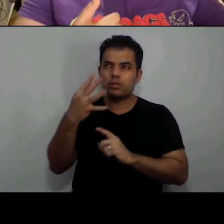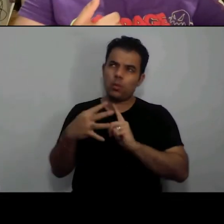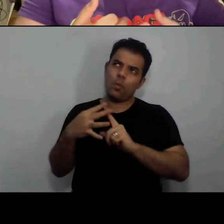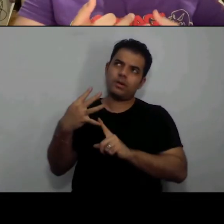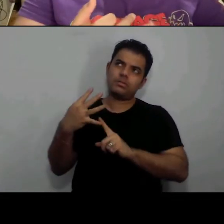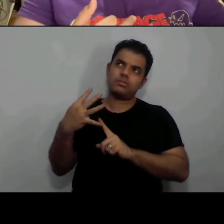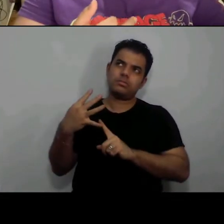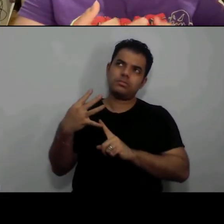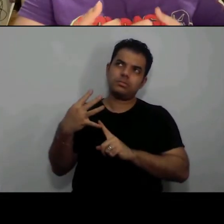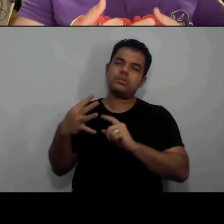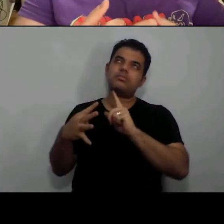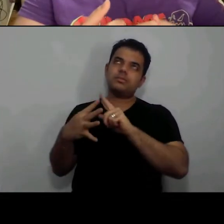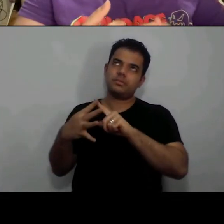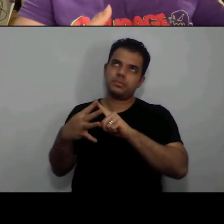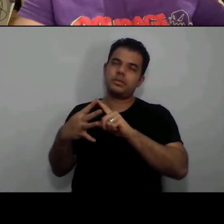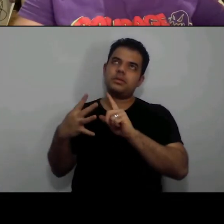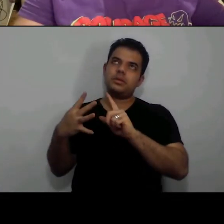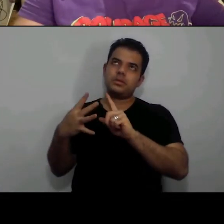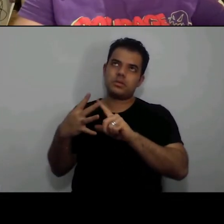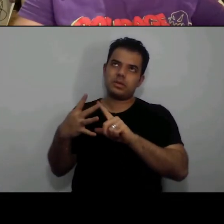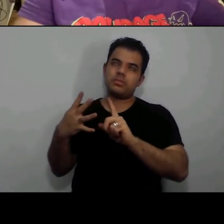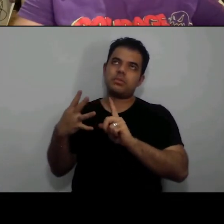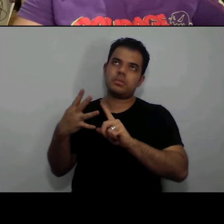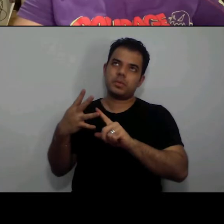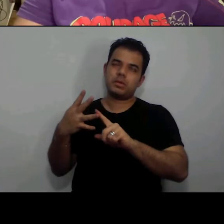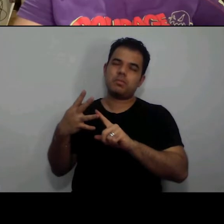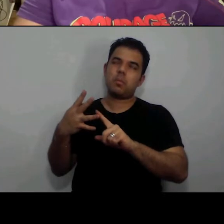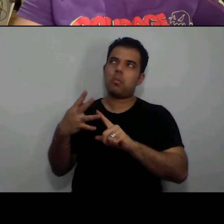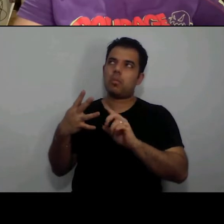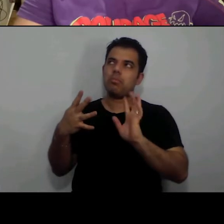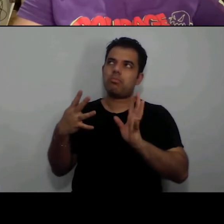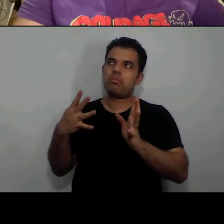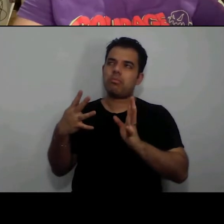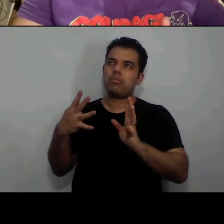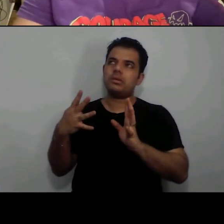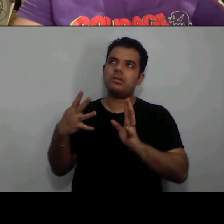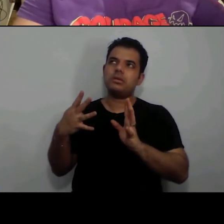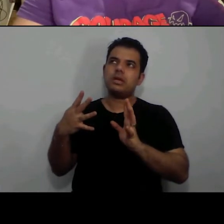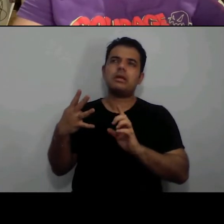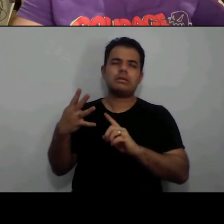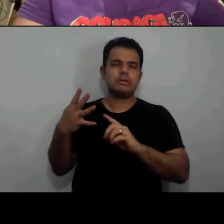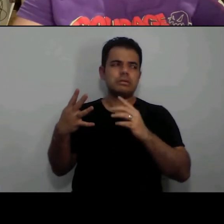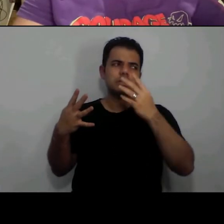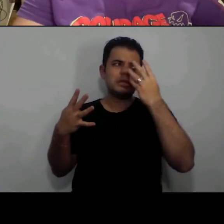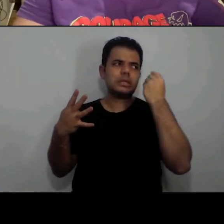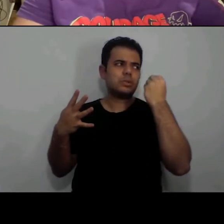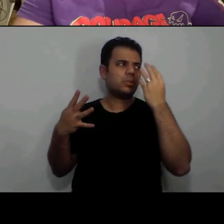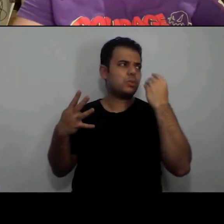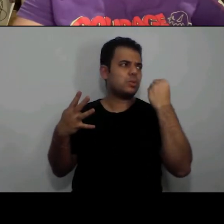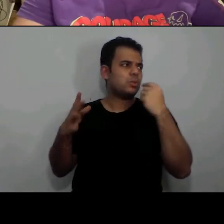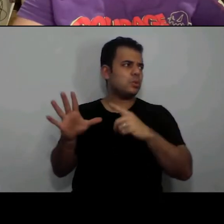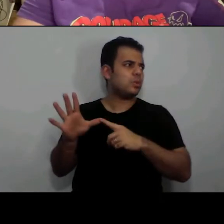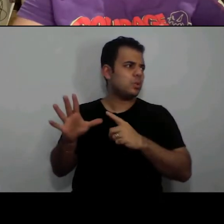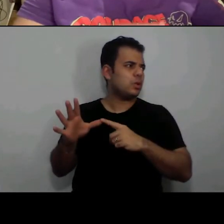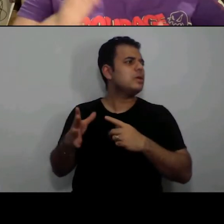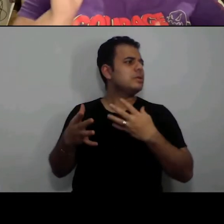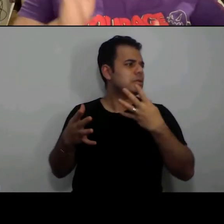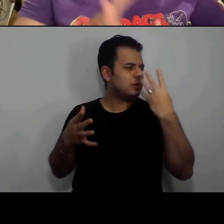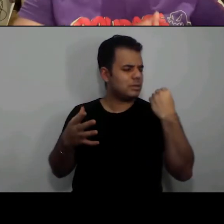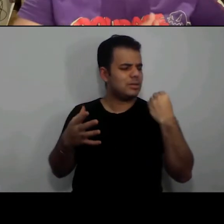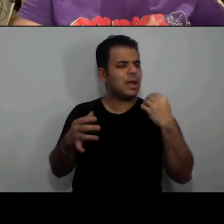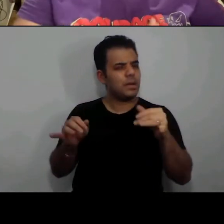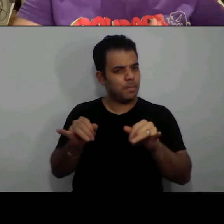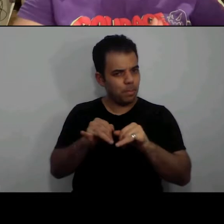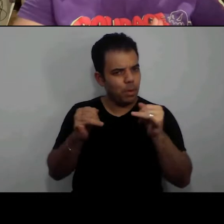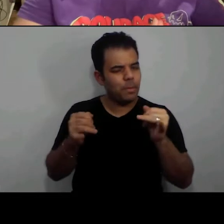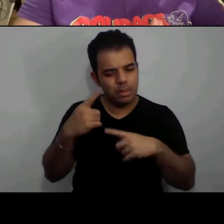experiência do usuário, acessibilidade, comunicabilidade. Estou esquecendo de mais um. E é uma coisa assim muito boba que uma hora